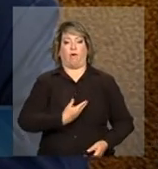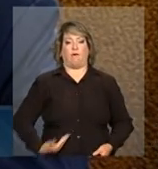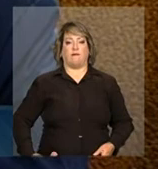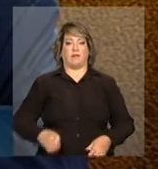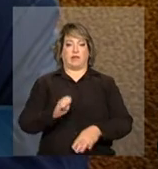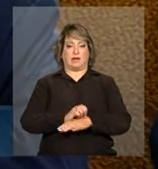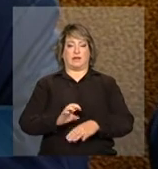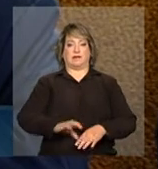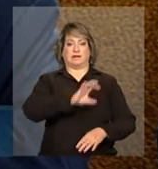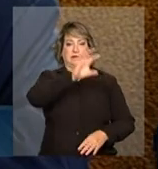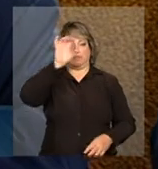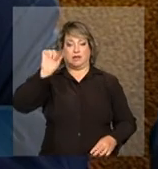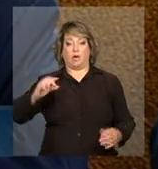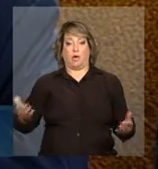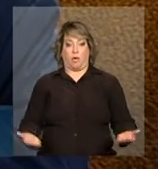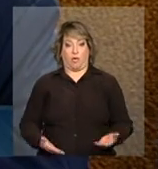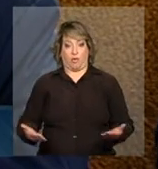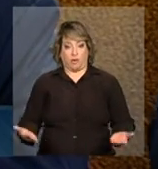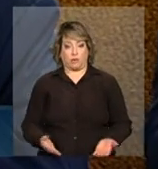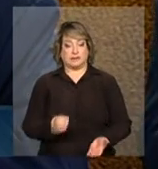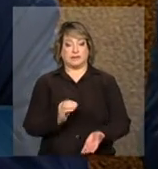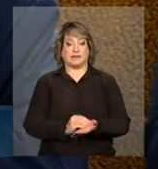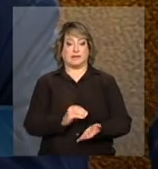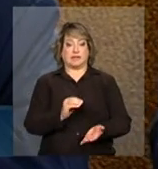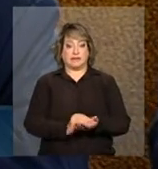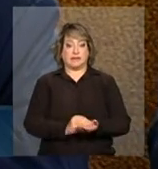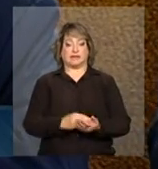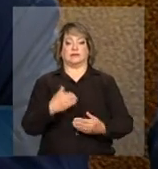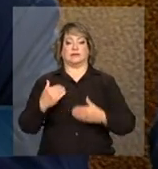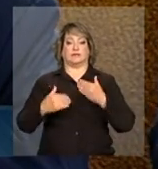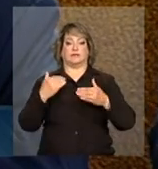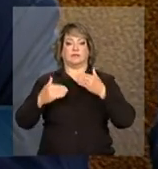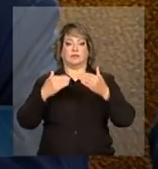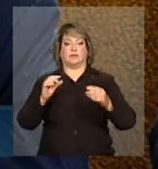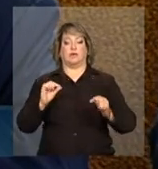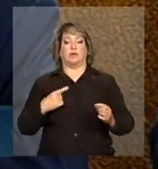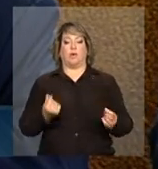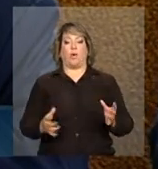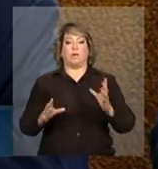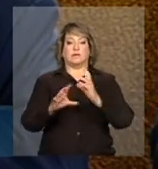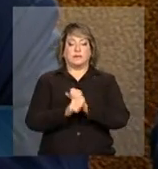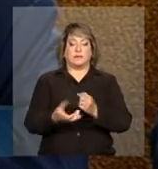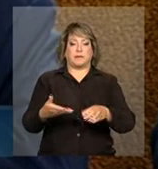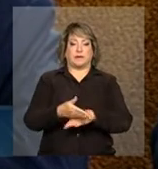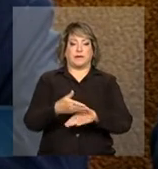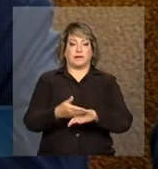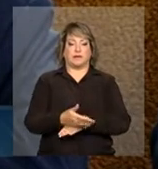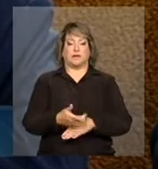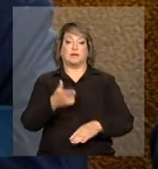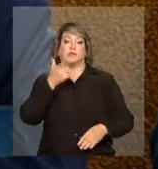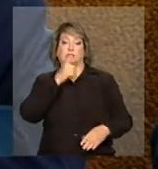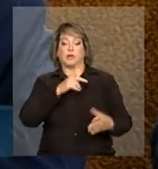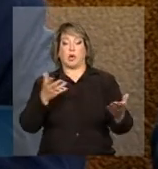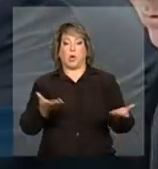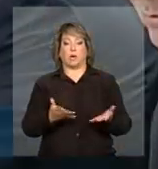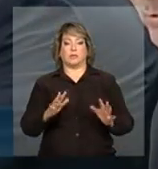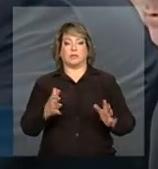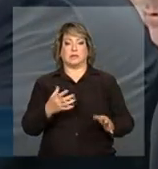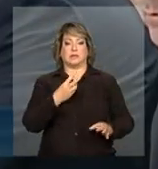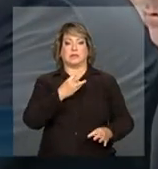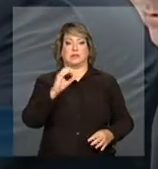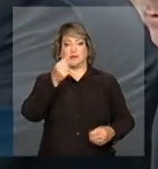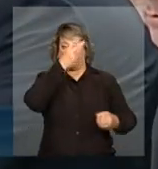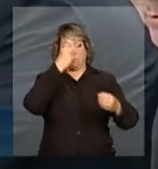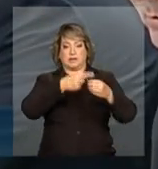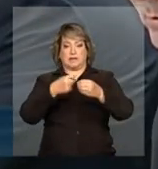hoje ainda desenvolvem, né, essa prática do orçamento participativo, que chega hoje a cerca de 300